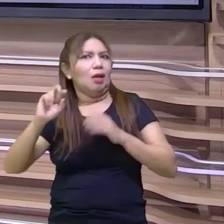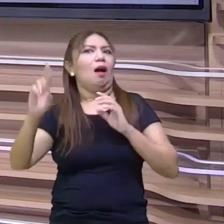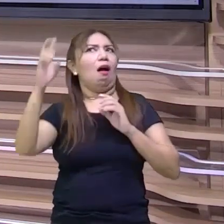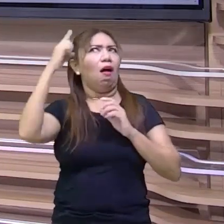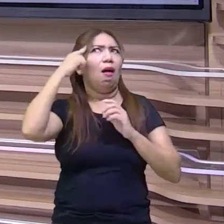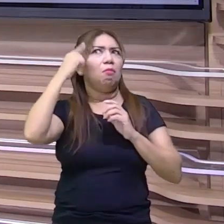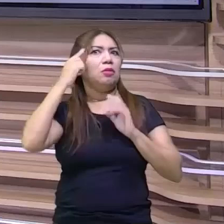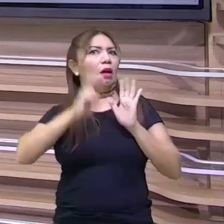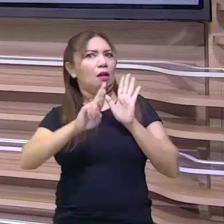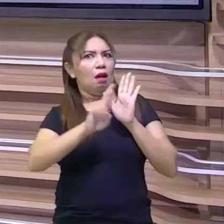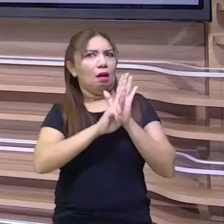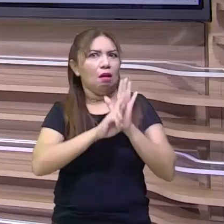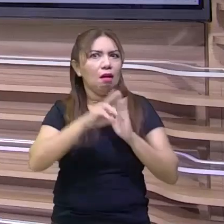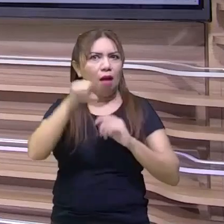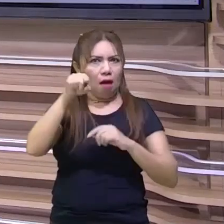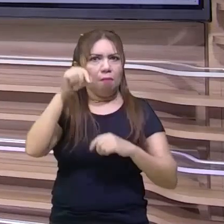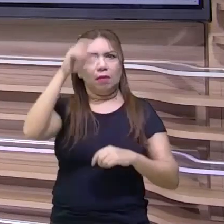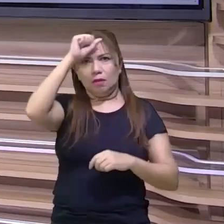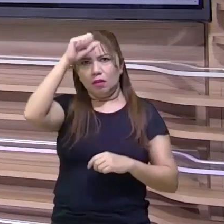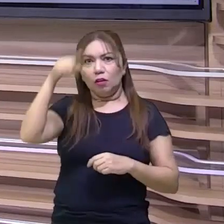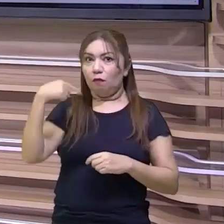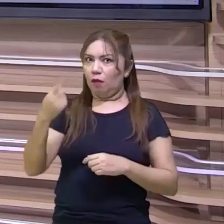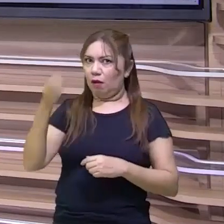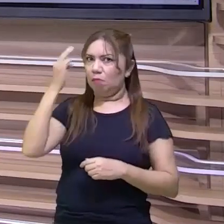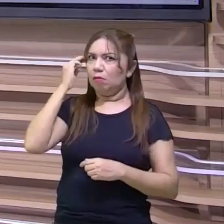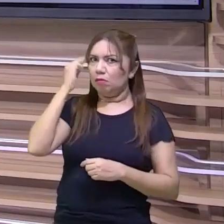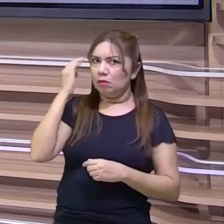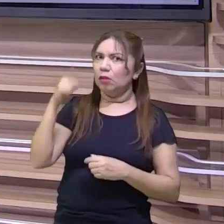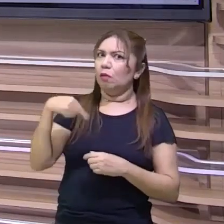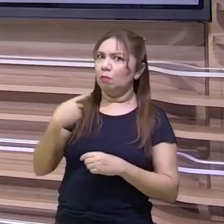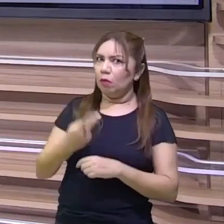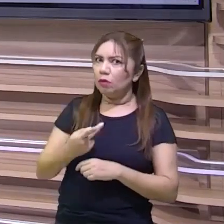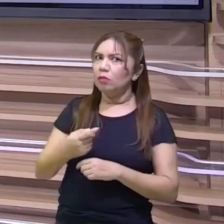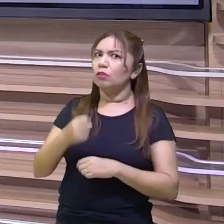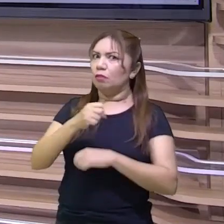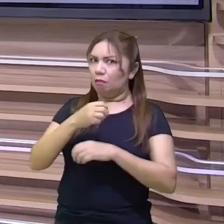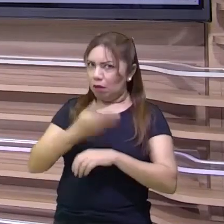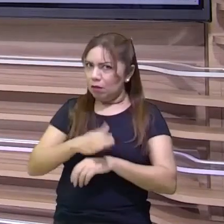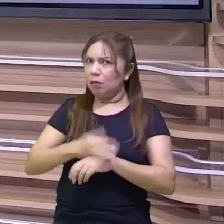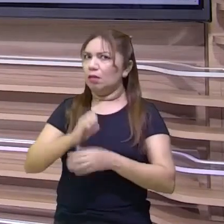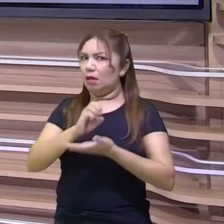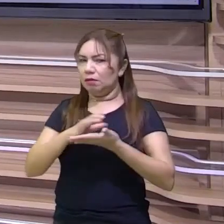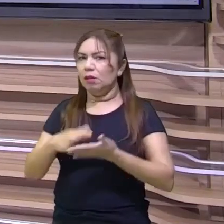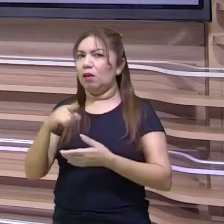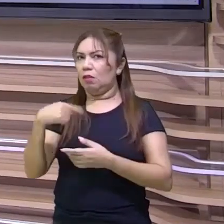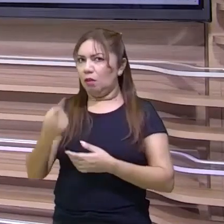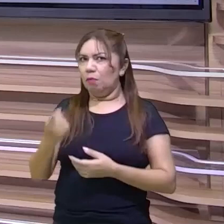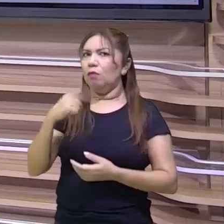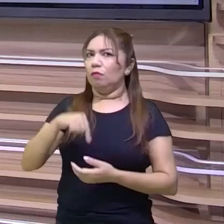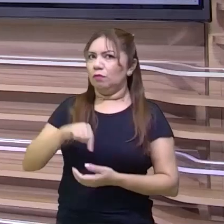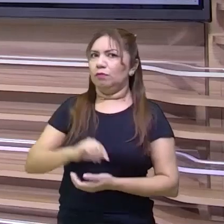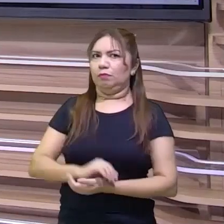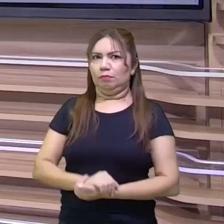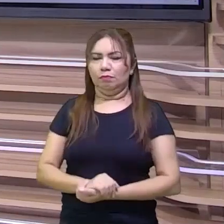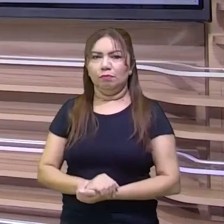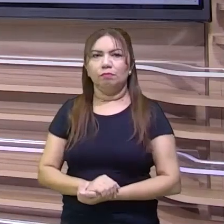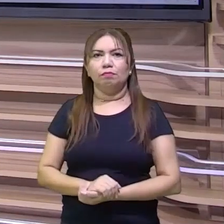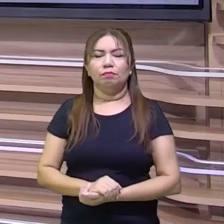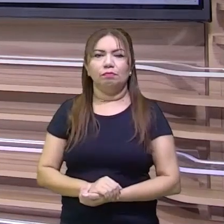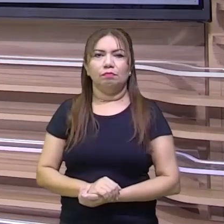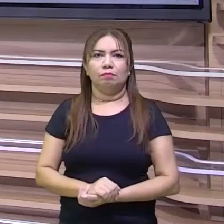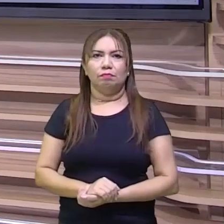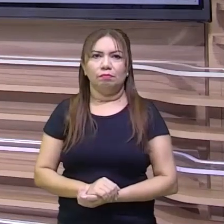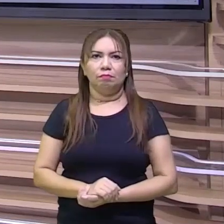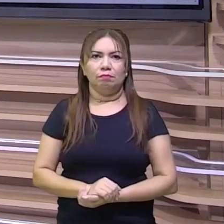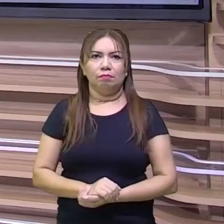aprendeu. Então, memorizem um pouco, a gente vai retomar agora no exercitando, a gente vai exercitar um pouquinho e vai retomar com esse texto. Vamos lá?